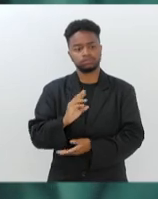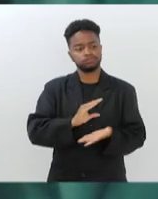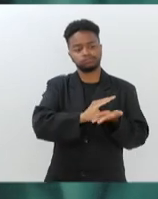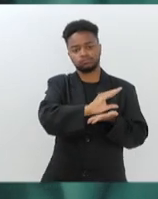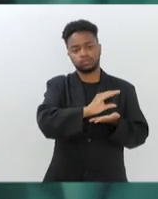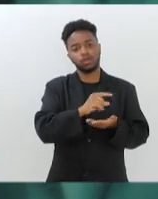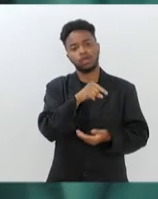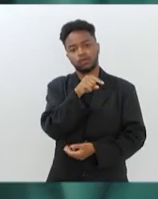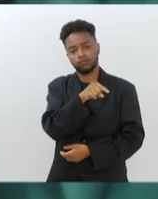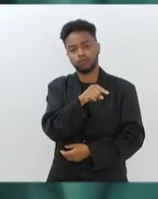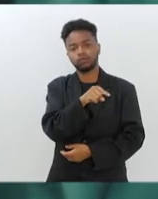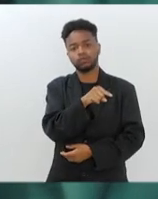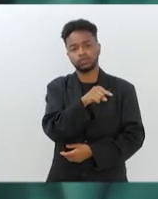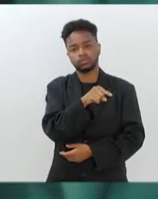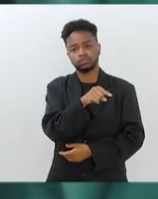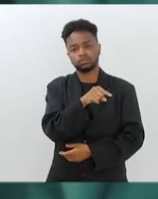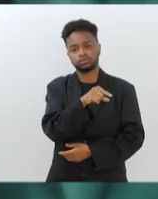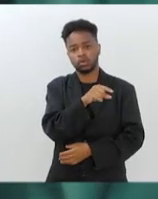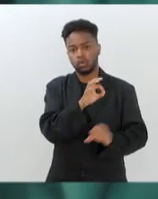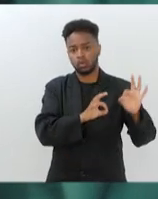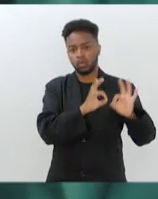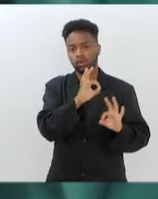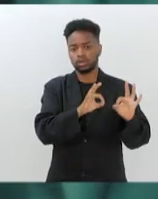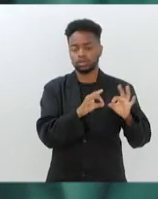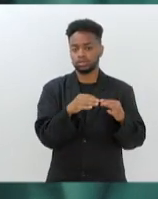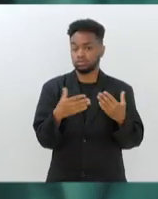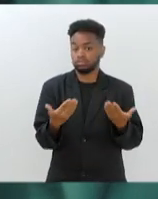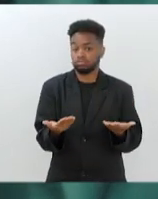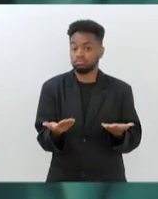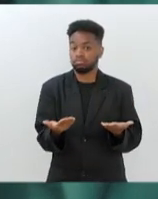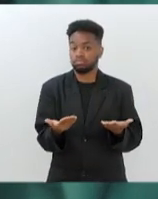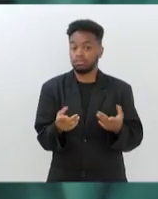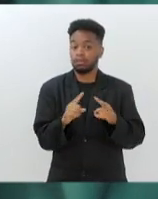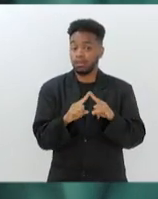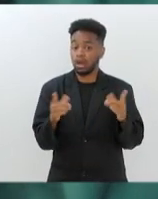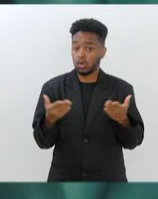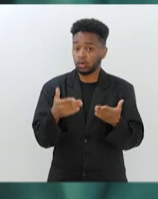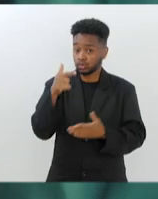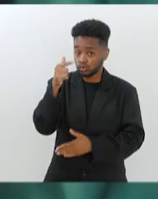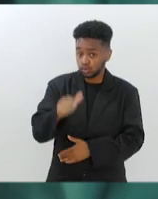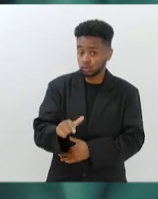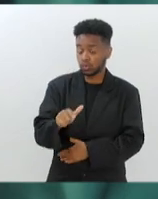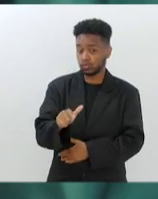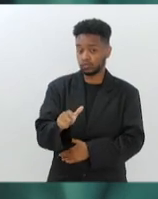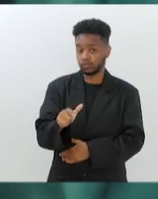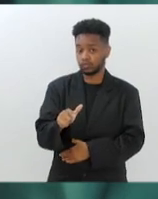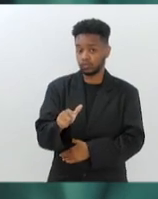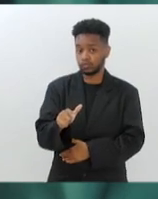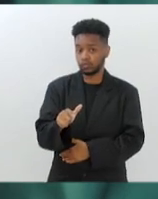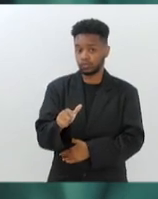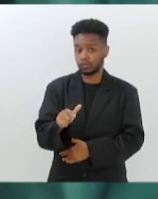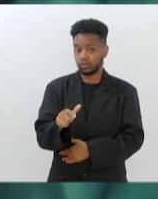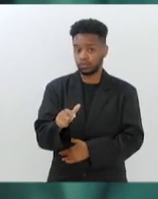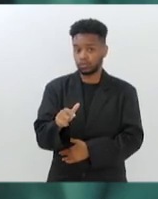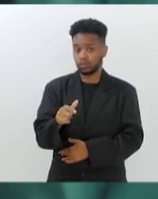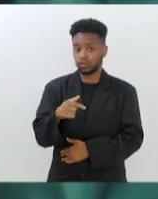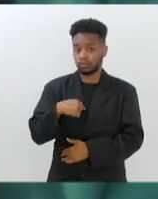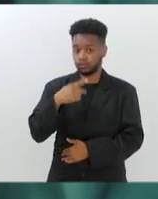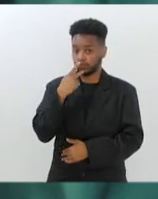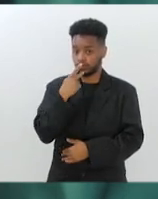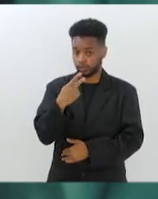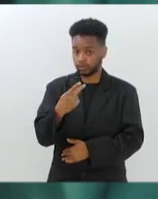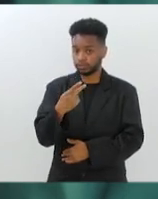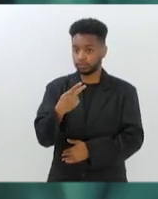senhoria é o ordenador agora mais uma vez aqui eu vou colocar